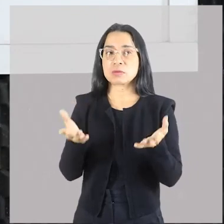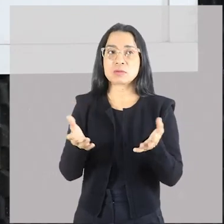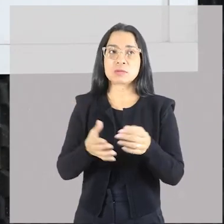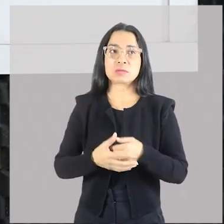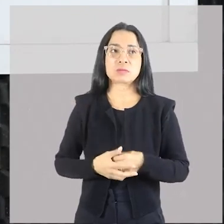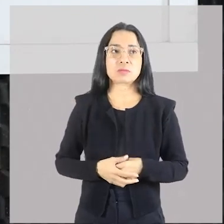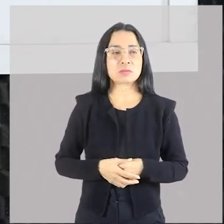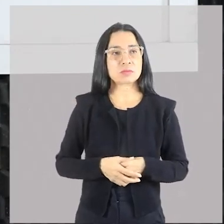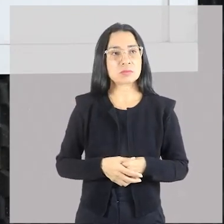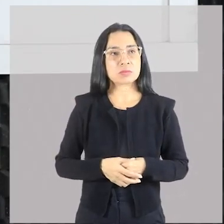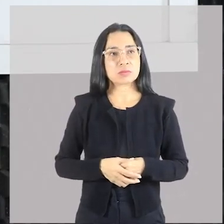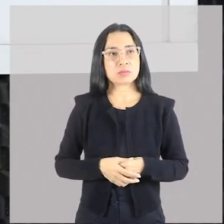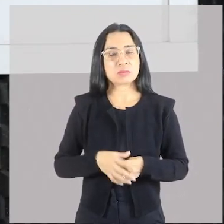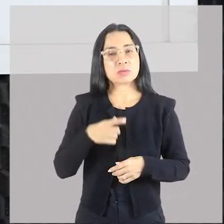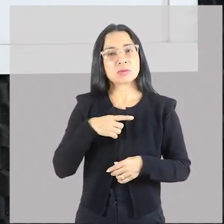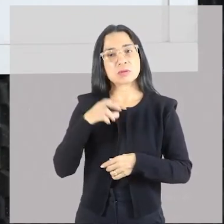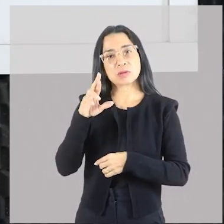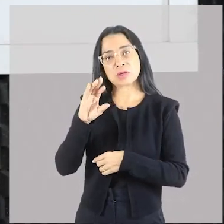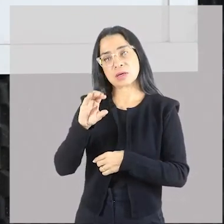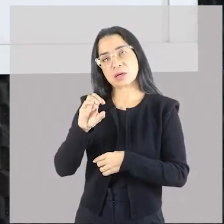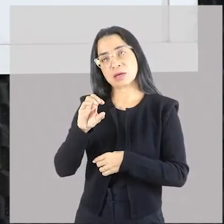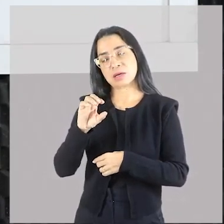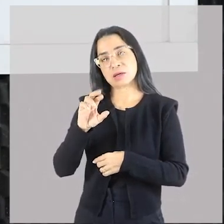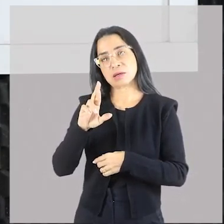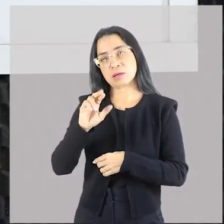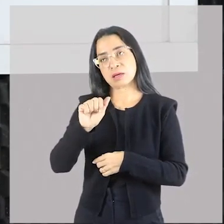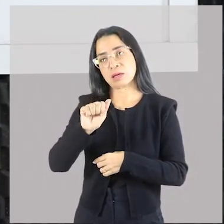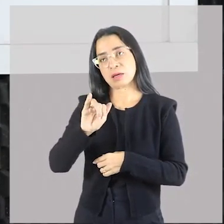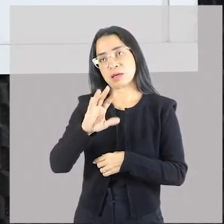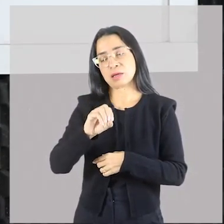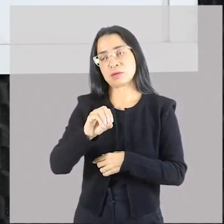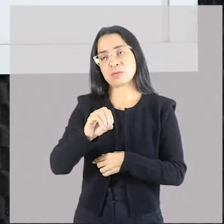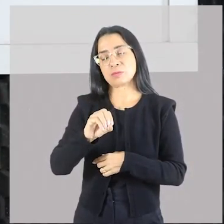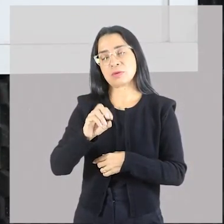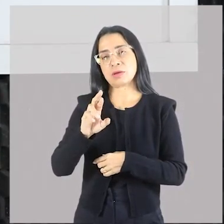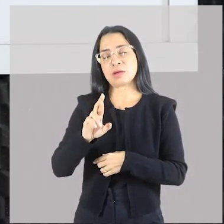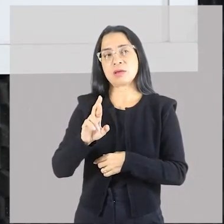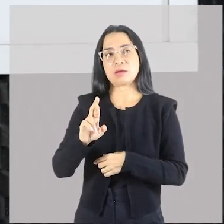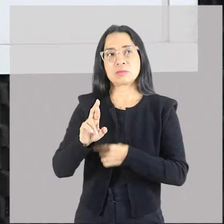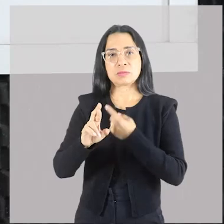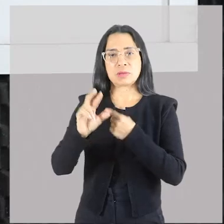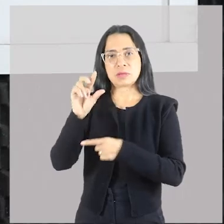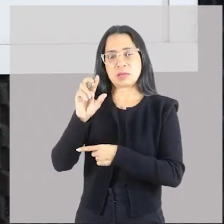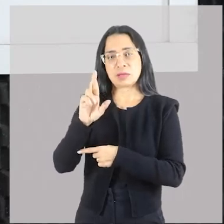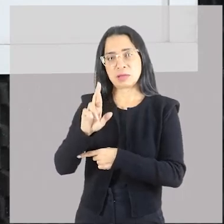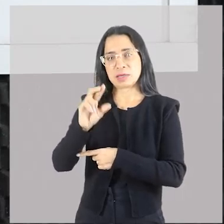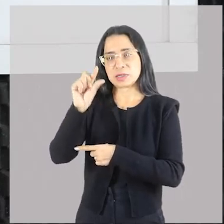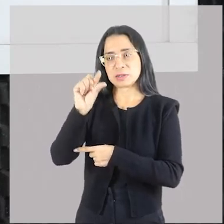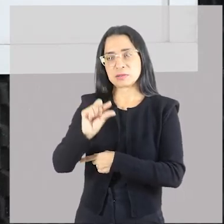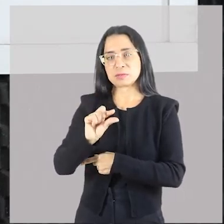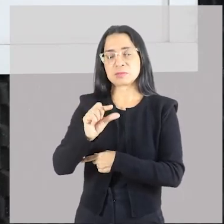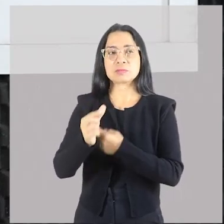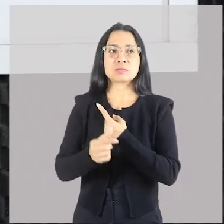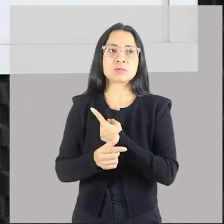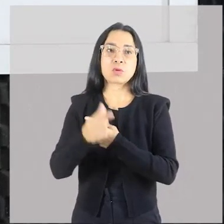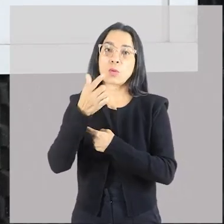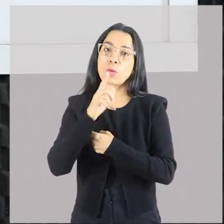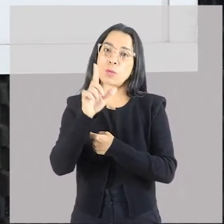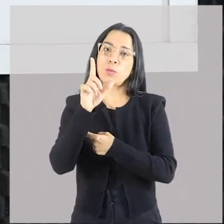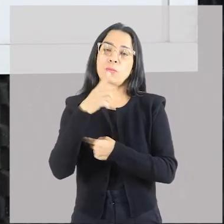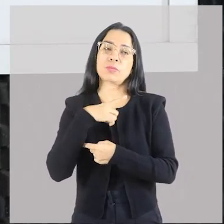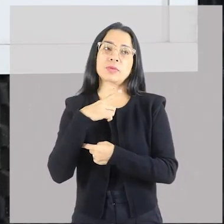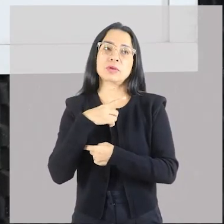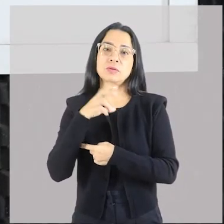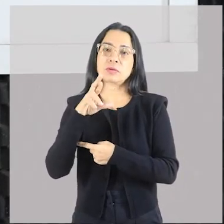aqui, ó, ele tem raio Rzinho, que é o raio do círculo menor. E essa outra